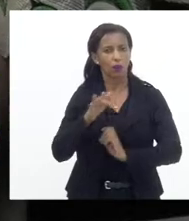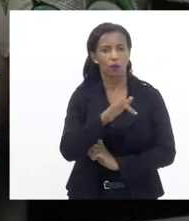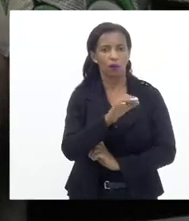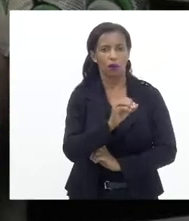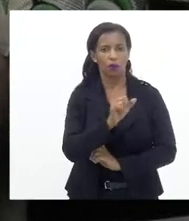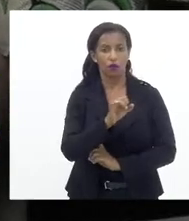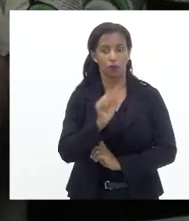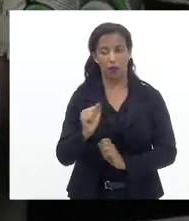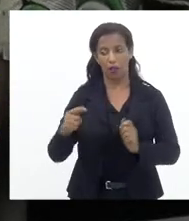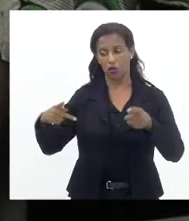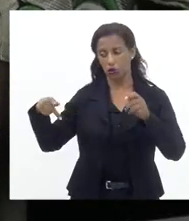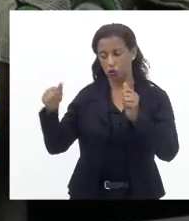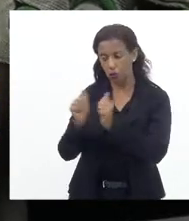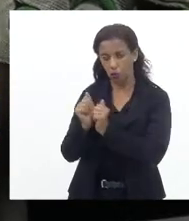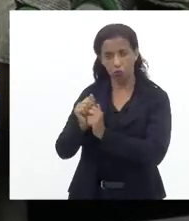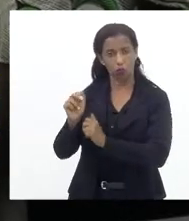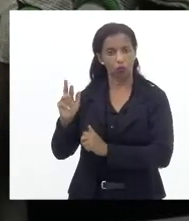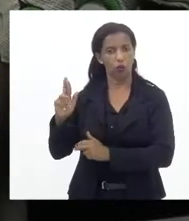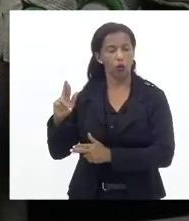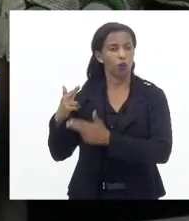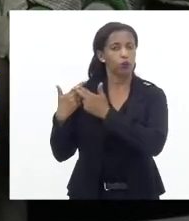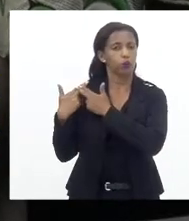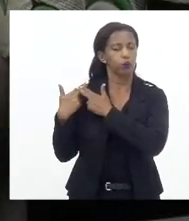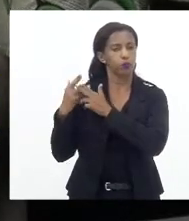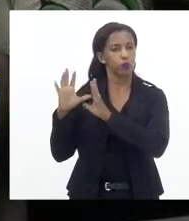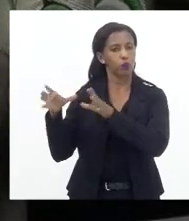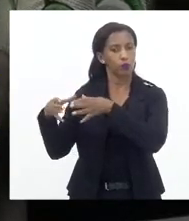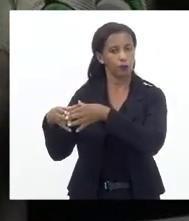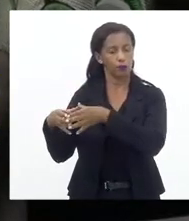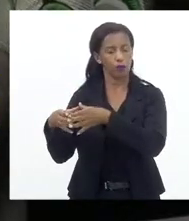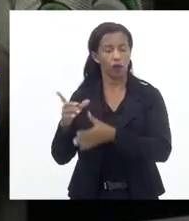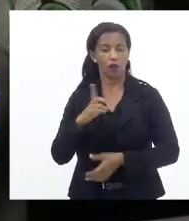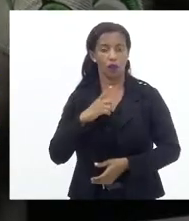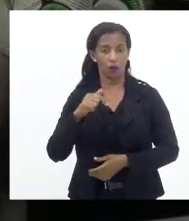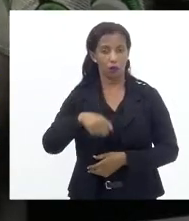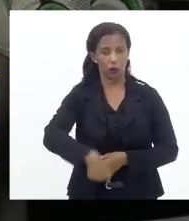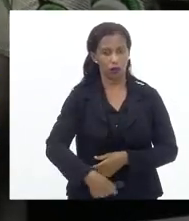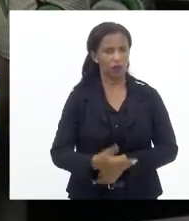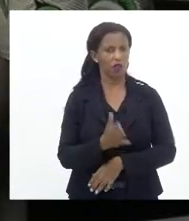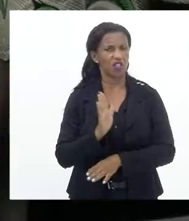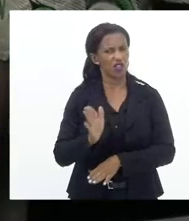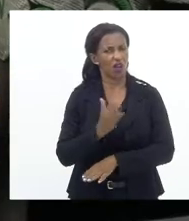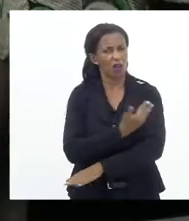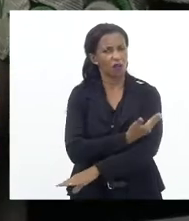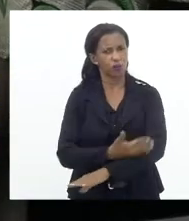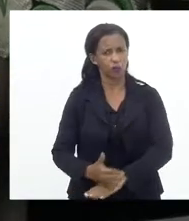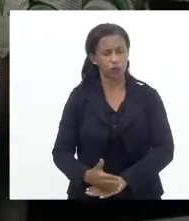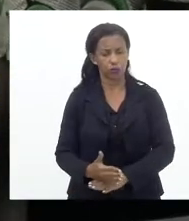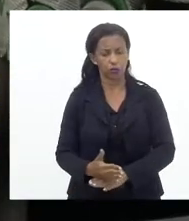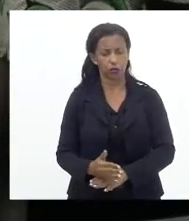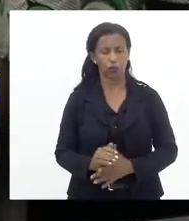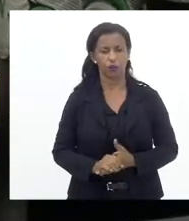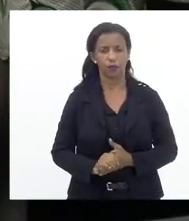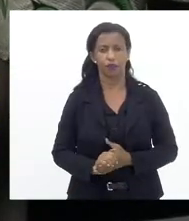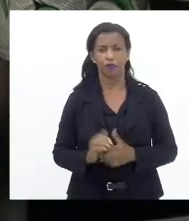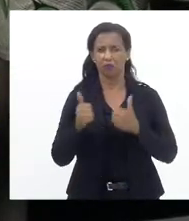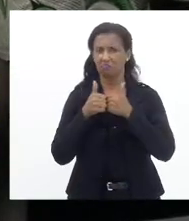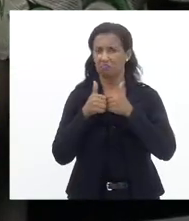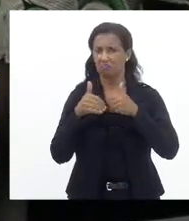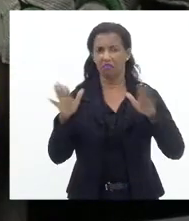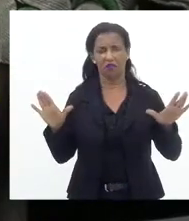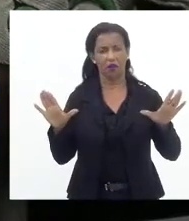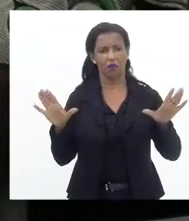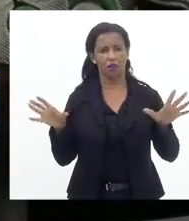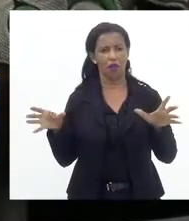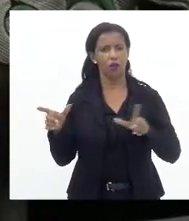prospere junto com a liderança que eu tenho aqui de como de costume um canal absolutamente aberto